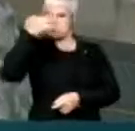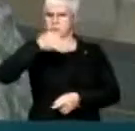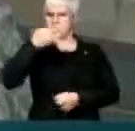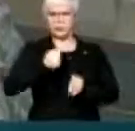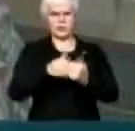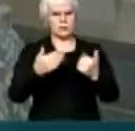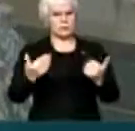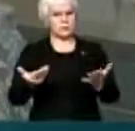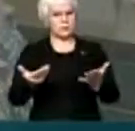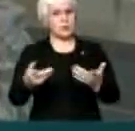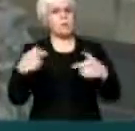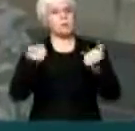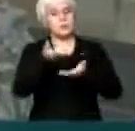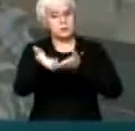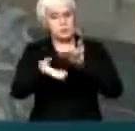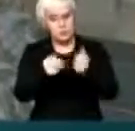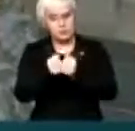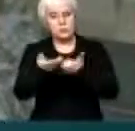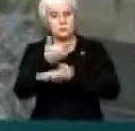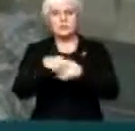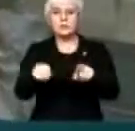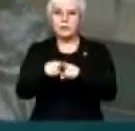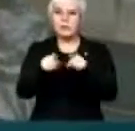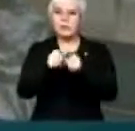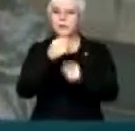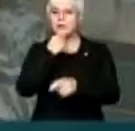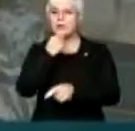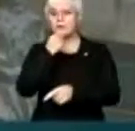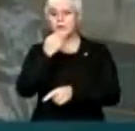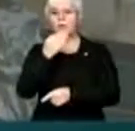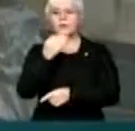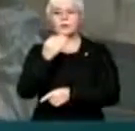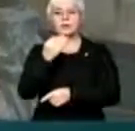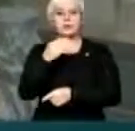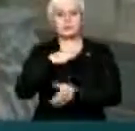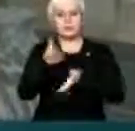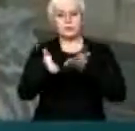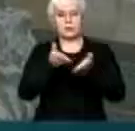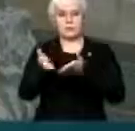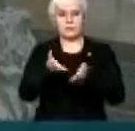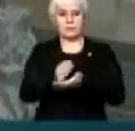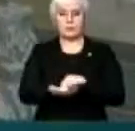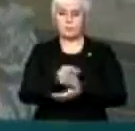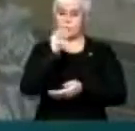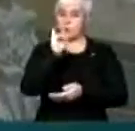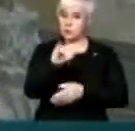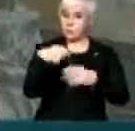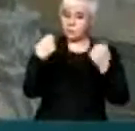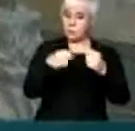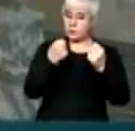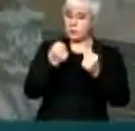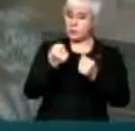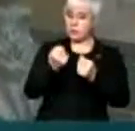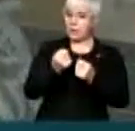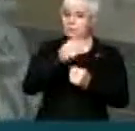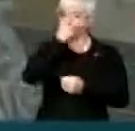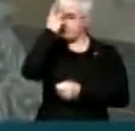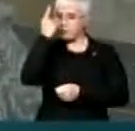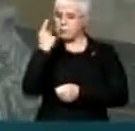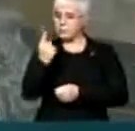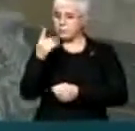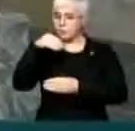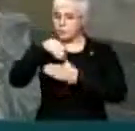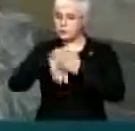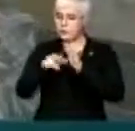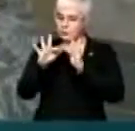modo geral, tem uma reação e um tratamento diferente se o caso se dá com um membro da família ou se dá com alguém